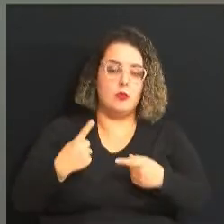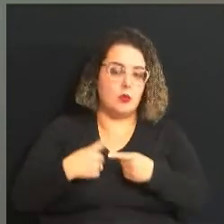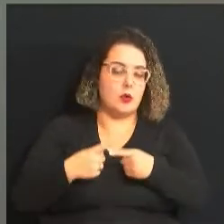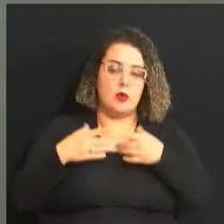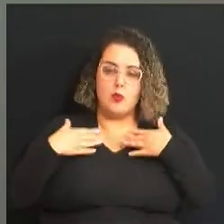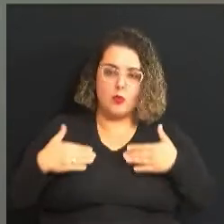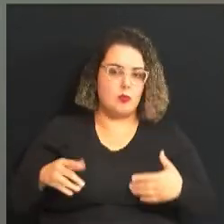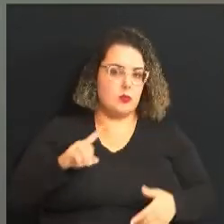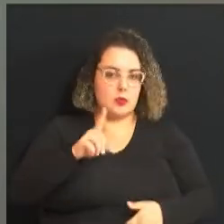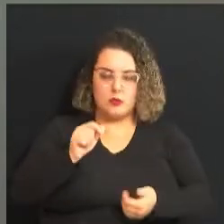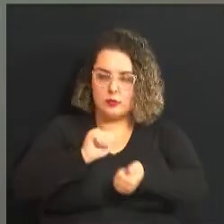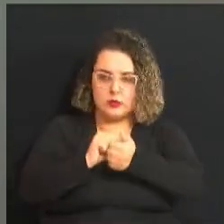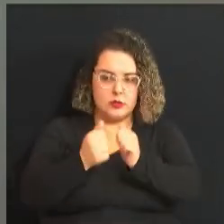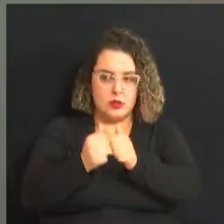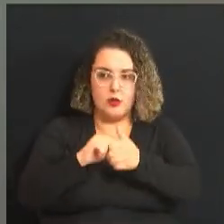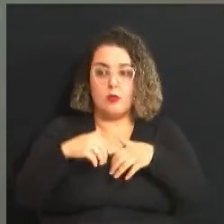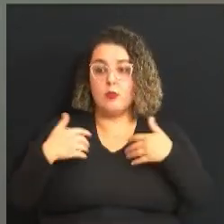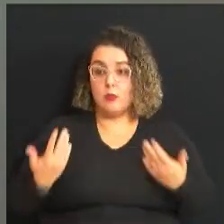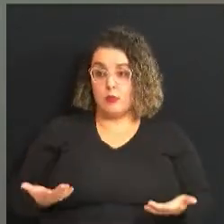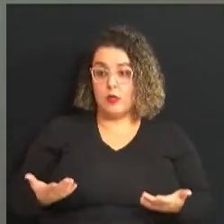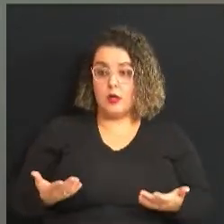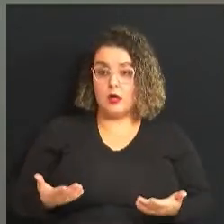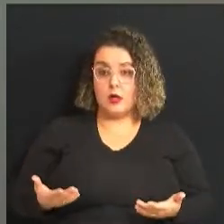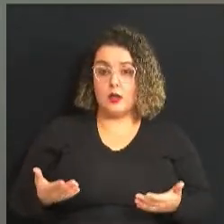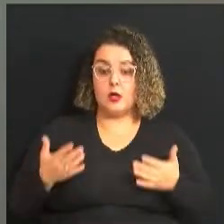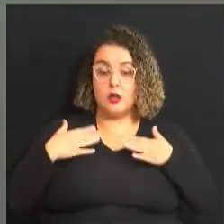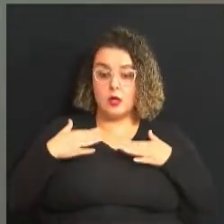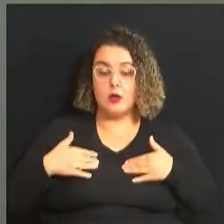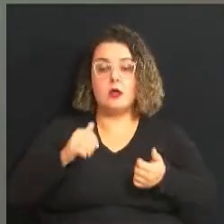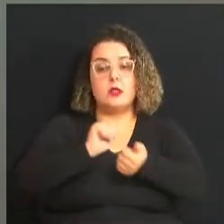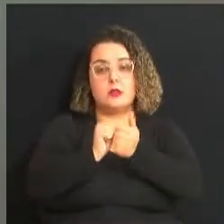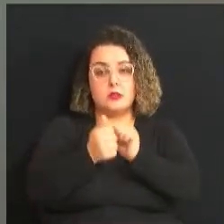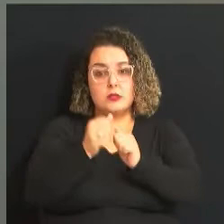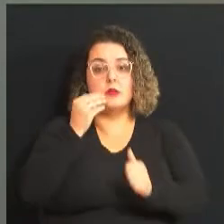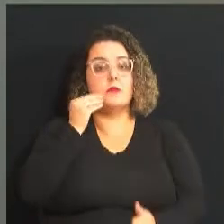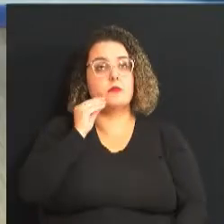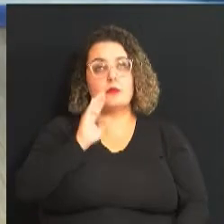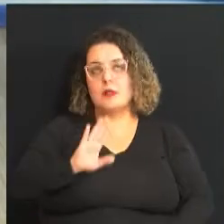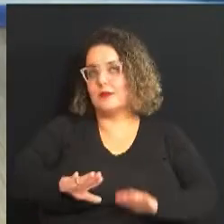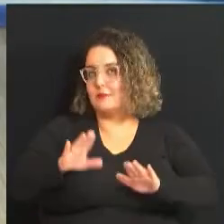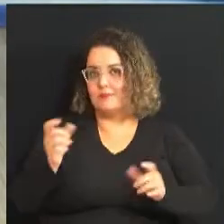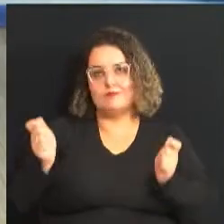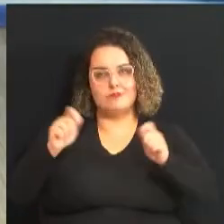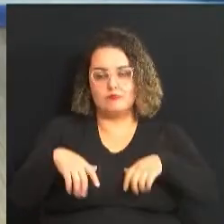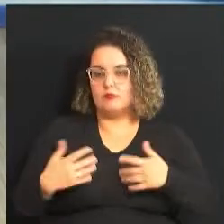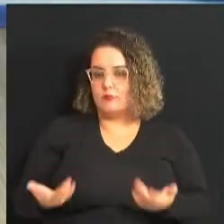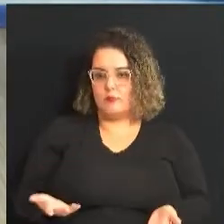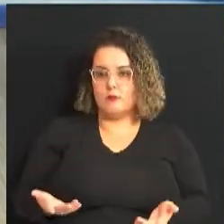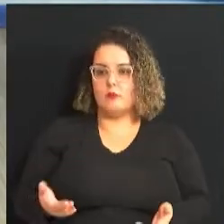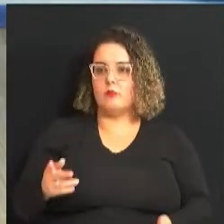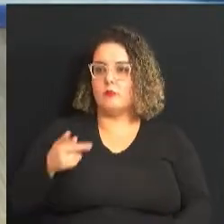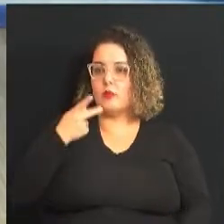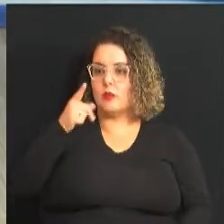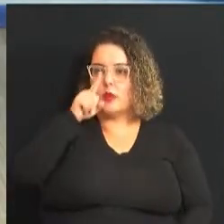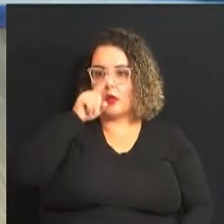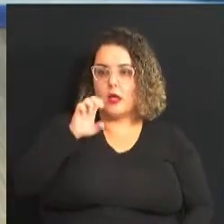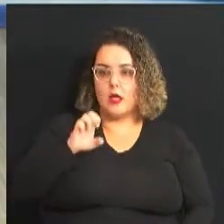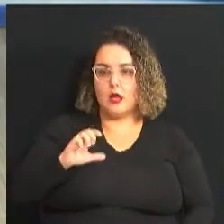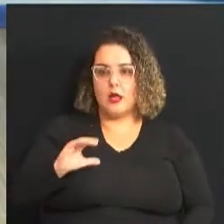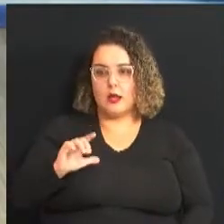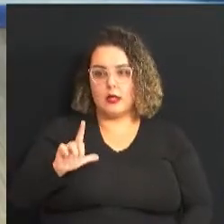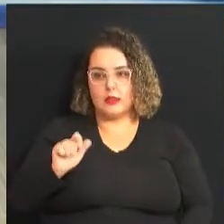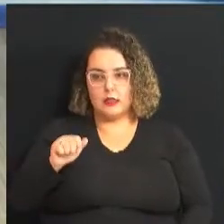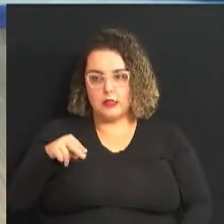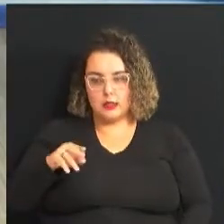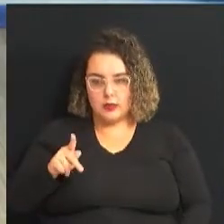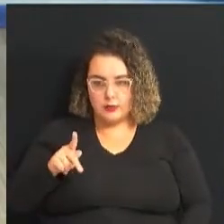que ele tente se adaptar, às vezes não é O o senhor falou aí de suficiente. vários riscos, né? Eclâmpsia, pré-eclâmpsia também